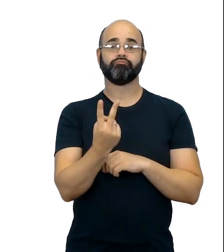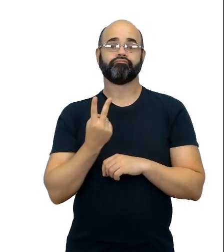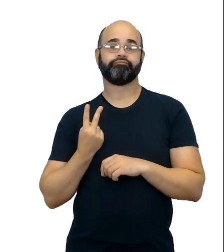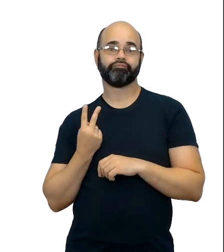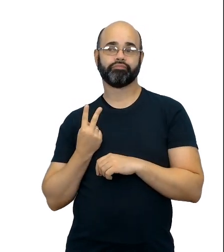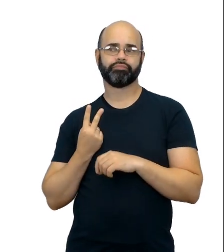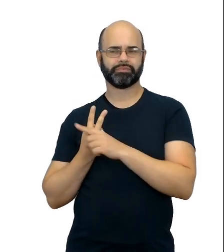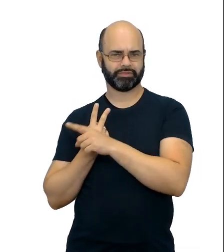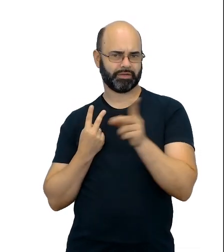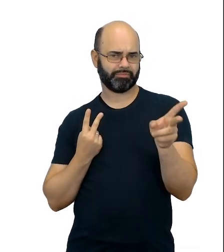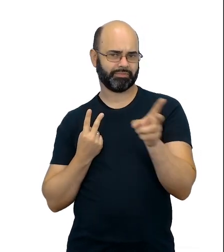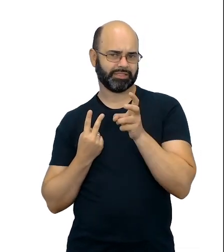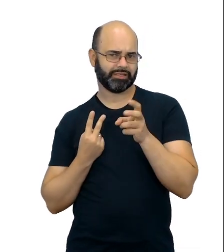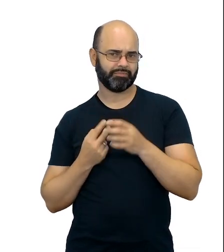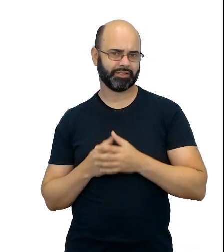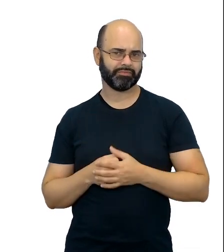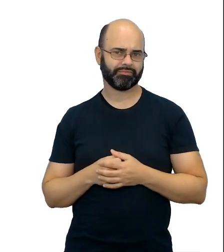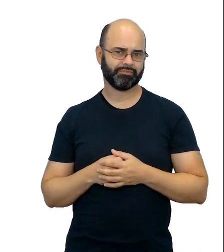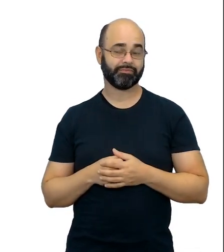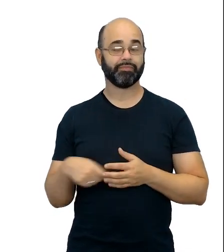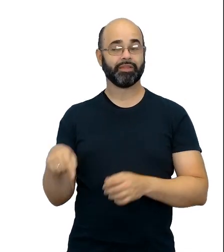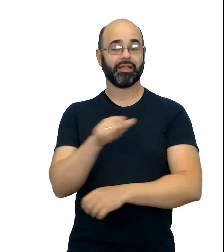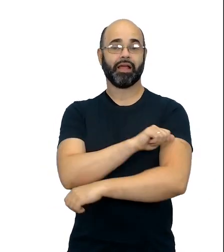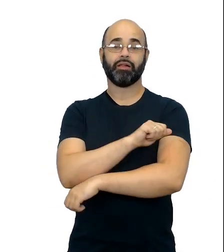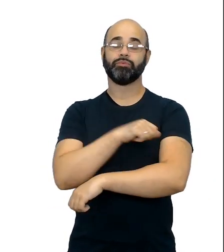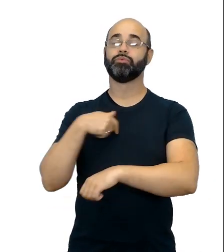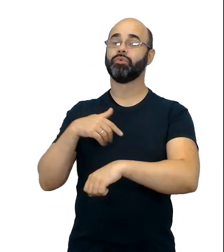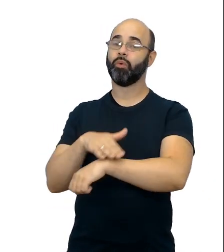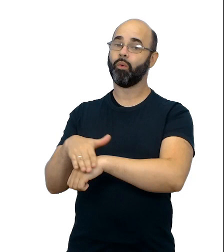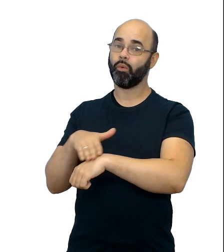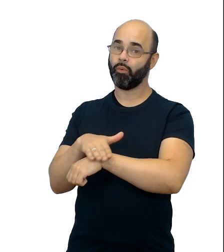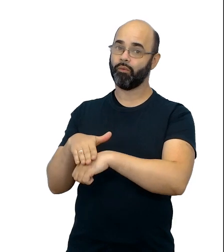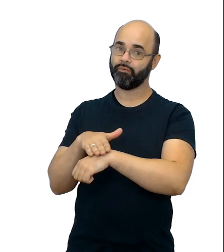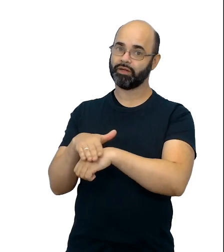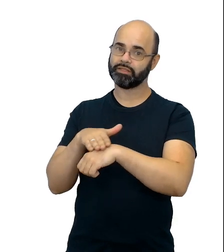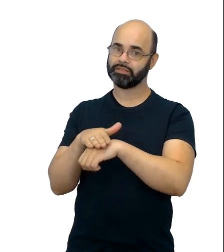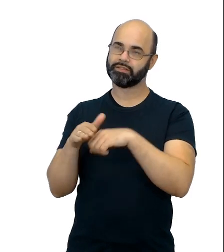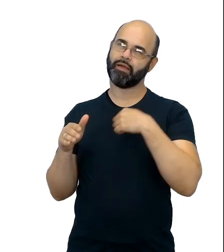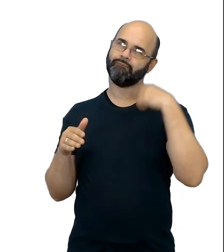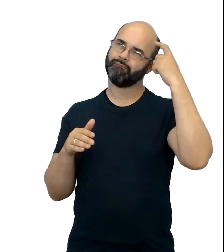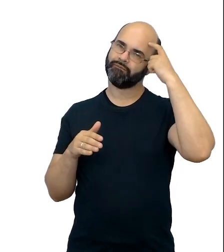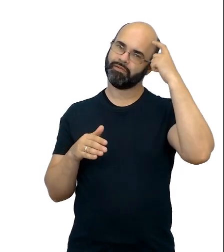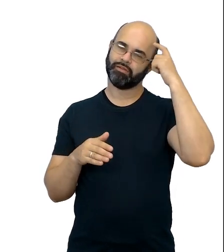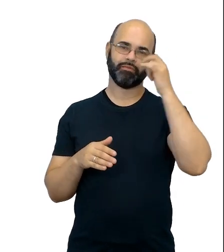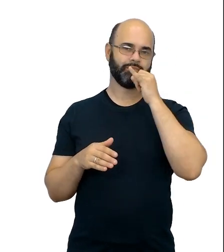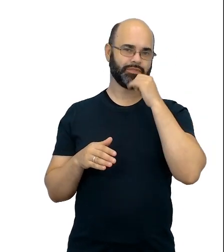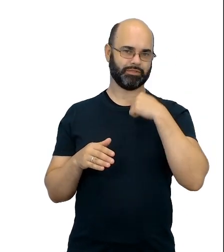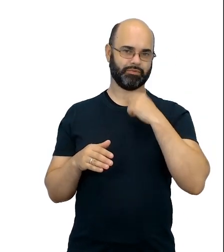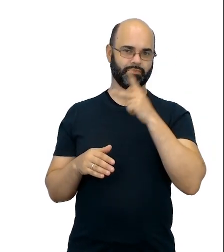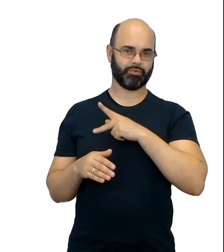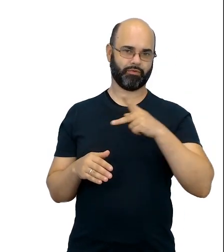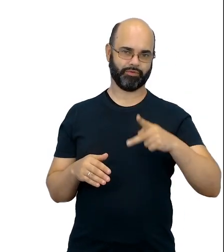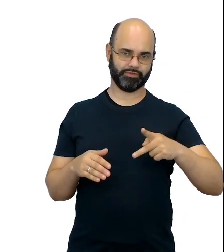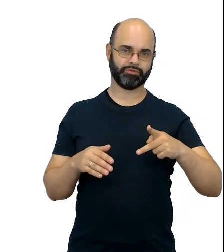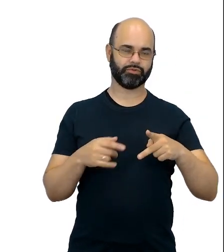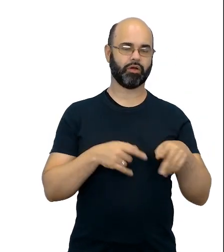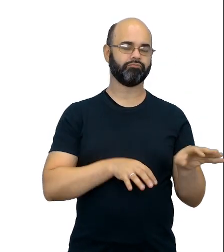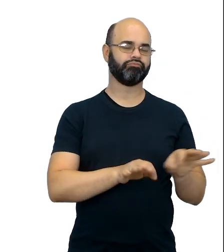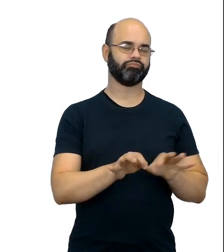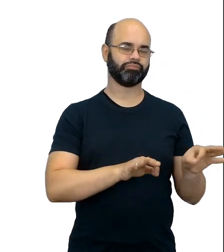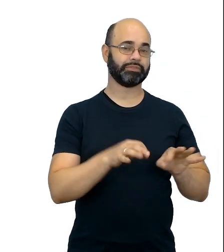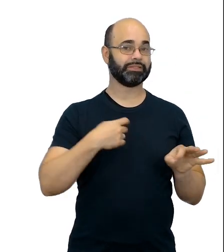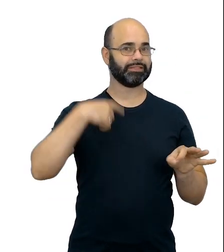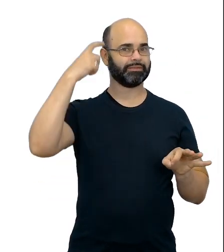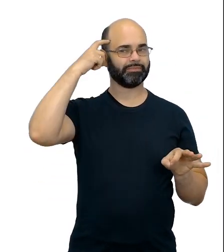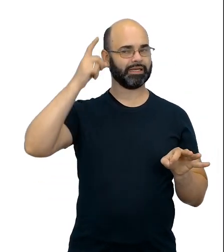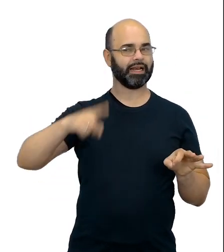eu preciso conversar com o meu aluno, pensar, eu, professor, quando eu planejo essa atividade, todos os obstáculos que